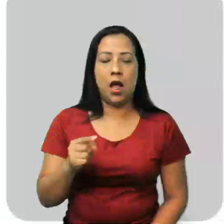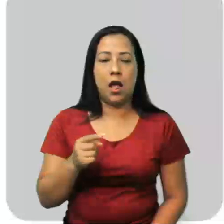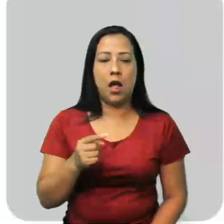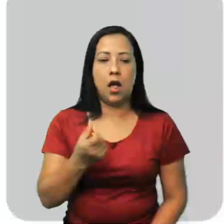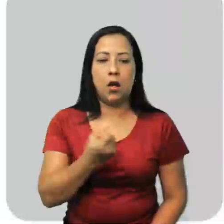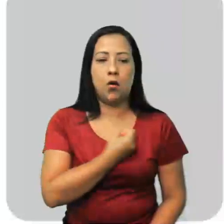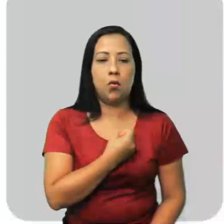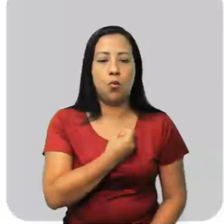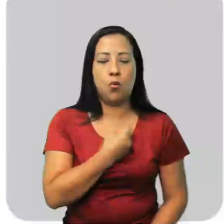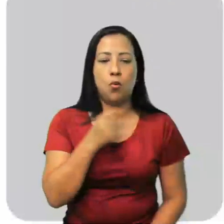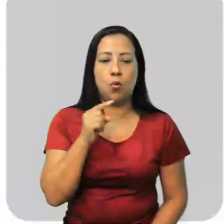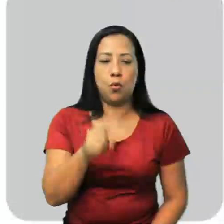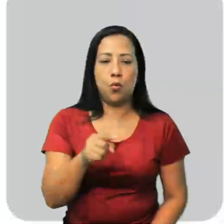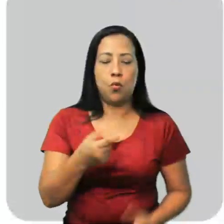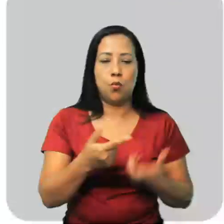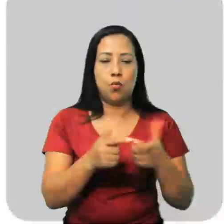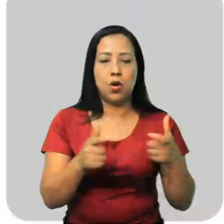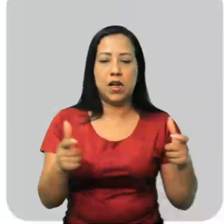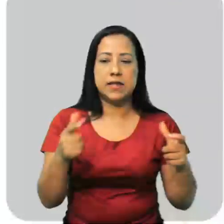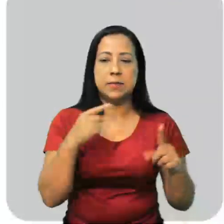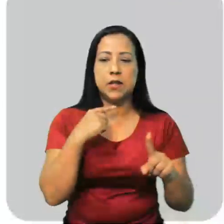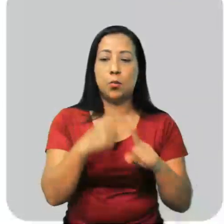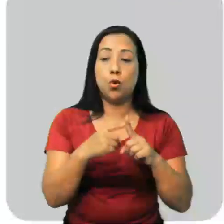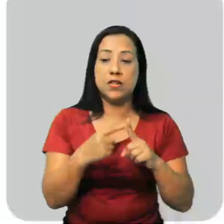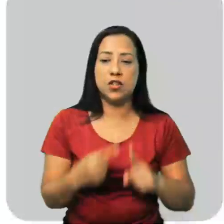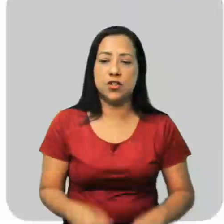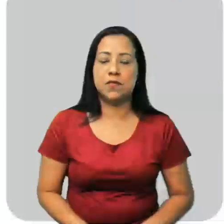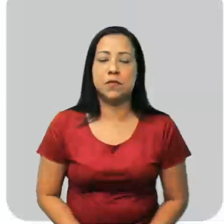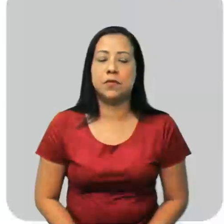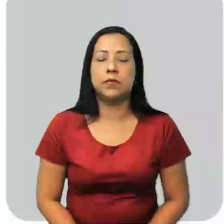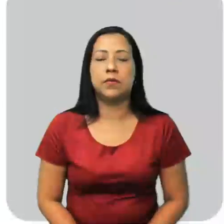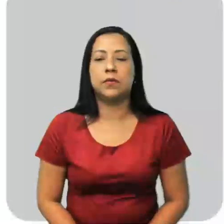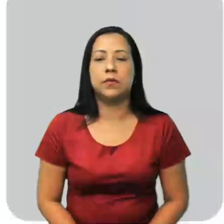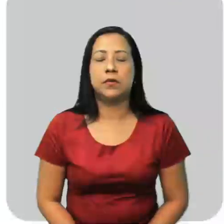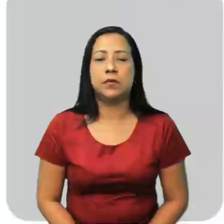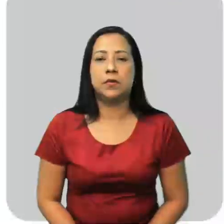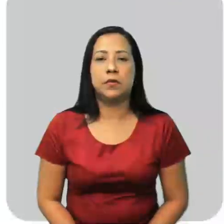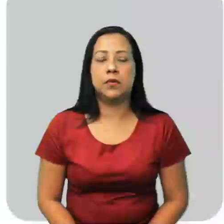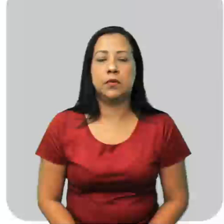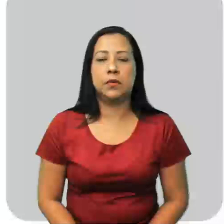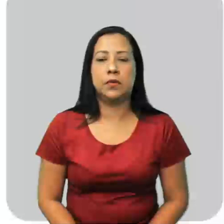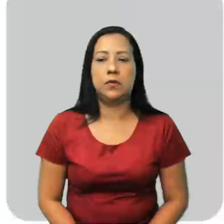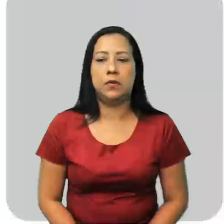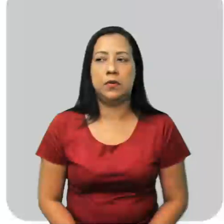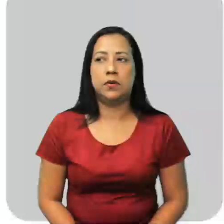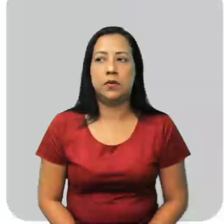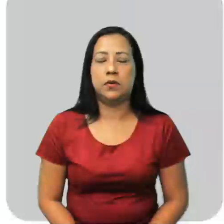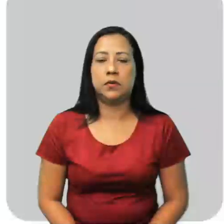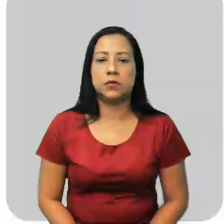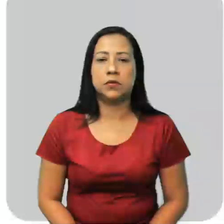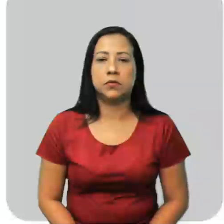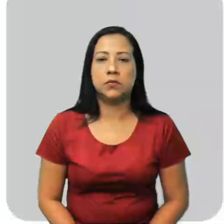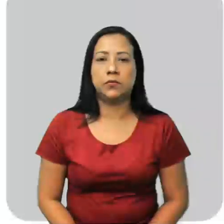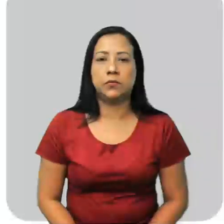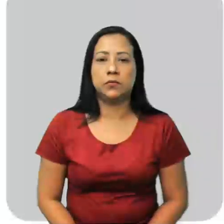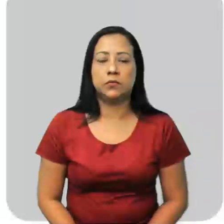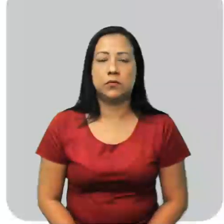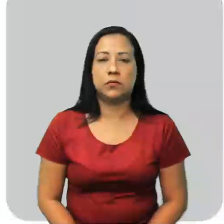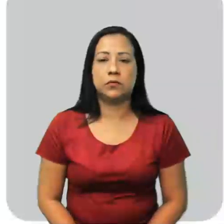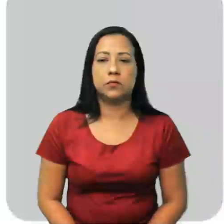positivo. Positivo. Ok? Vem comigo aqui no gráfico. Olha aqui. Veja